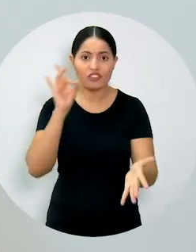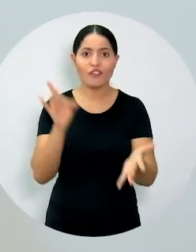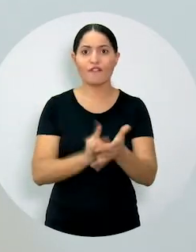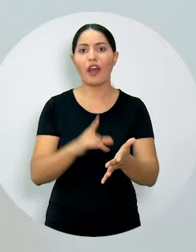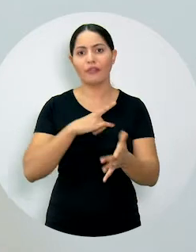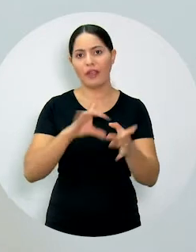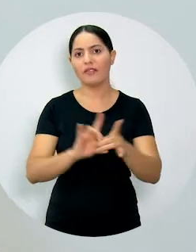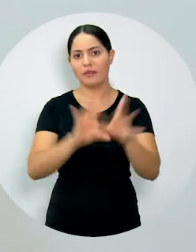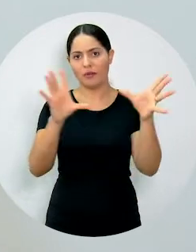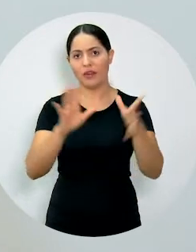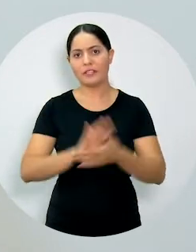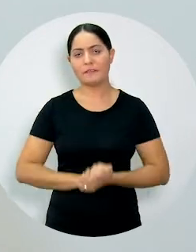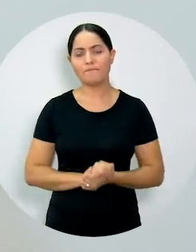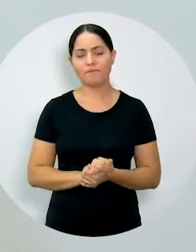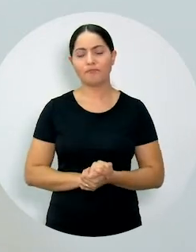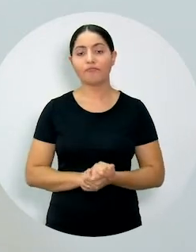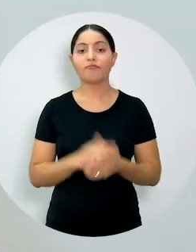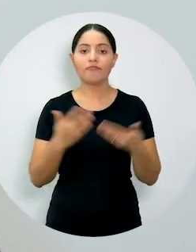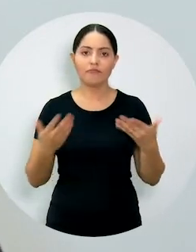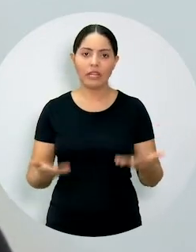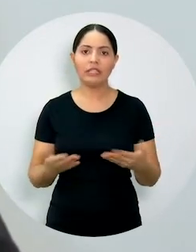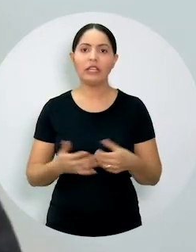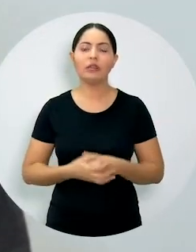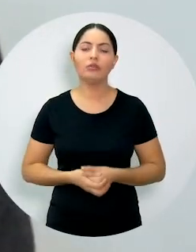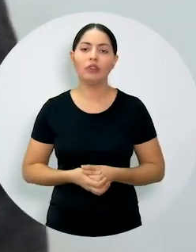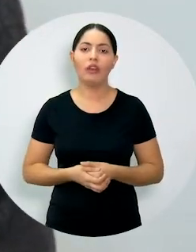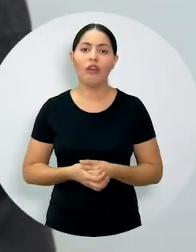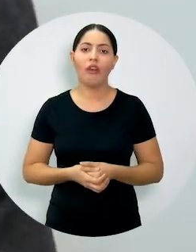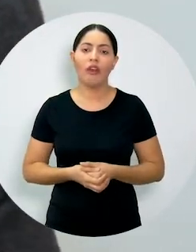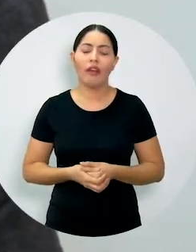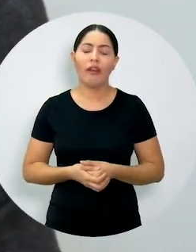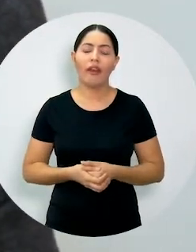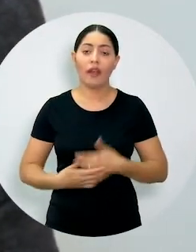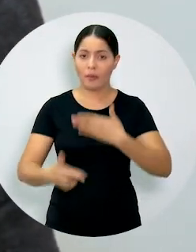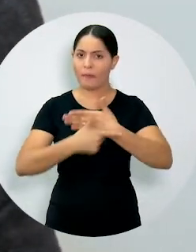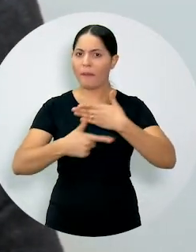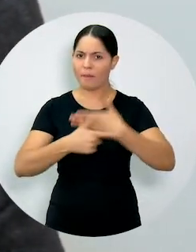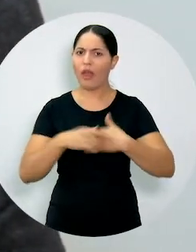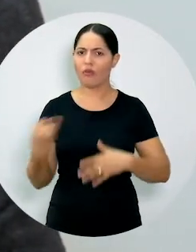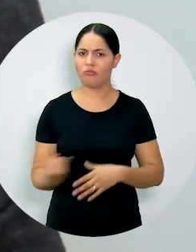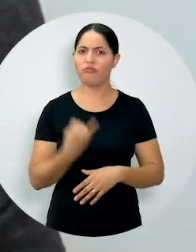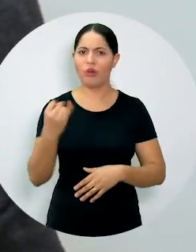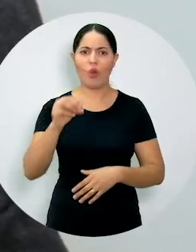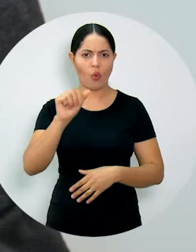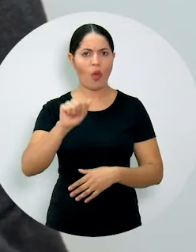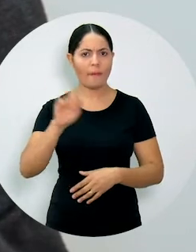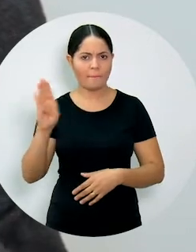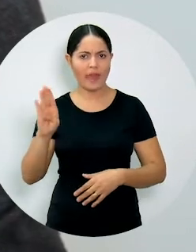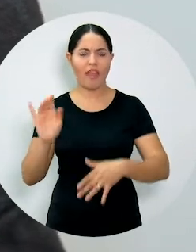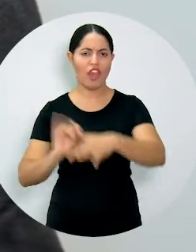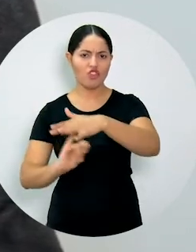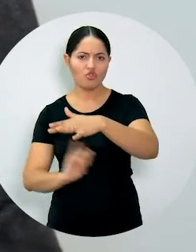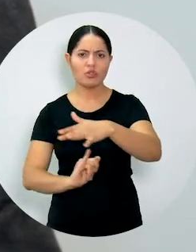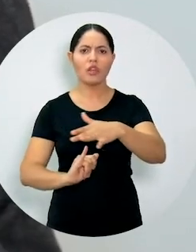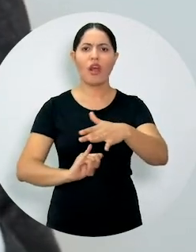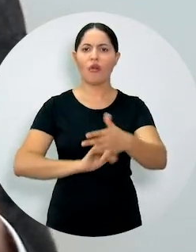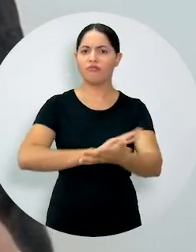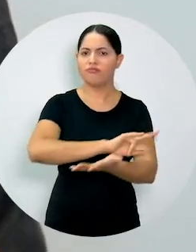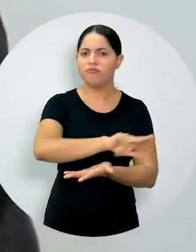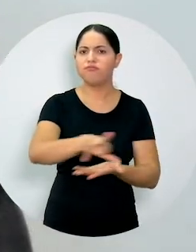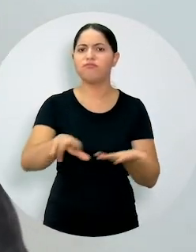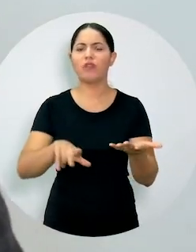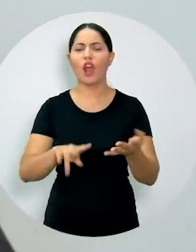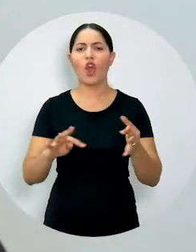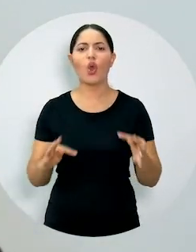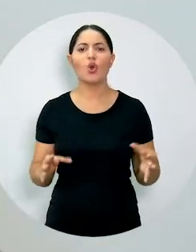existe democracia, né? Portanto, o advogado tem esse papel. A Ordem dos Advogados, as